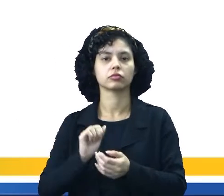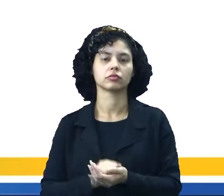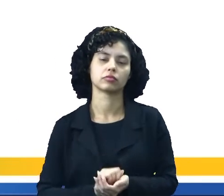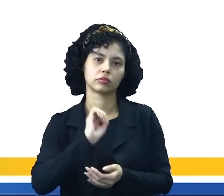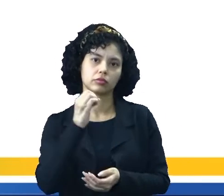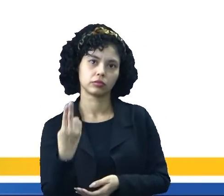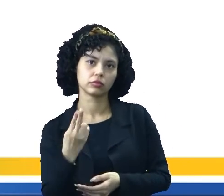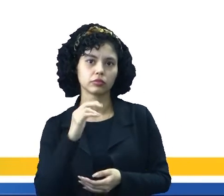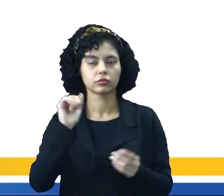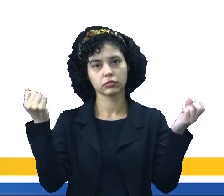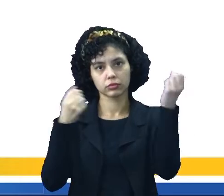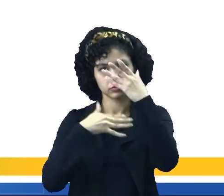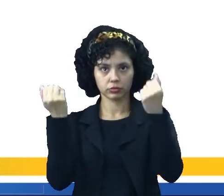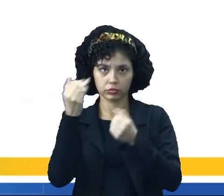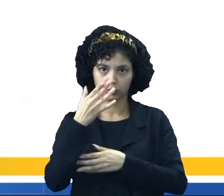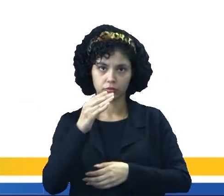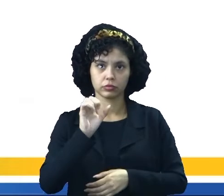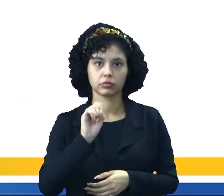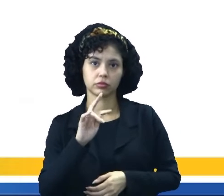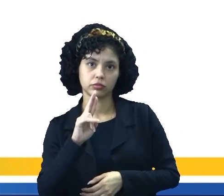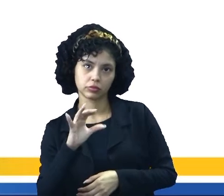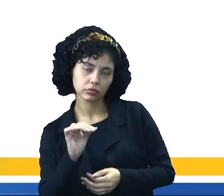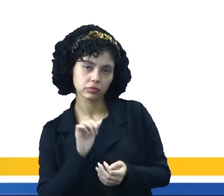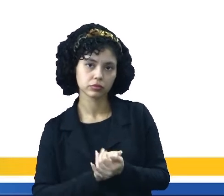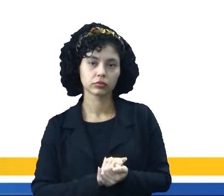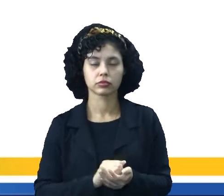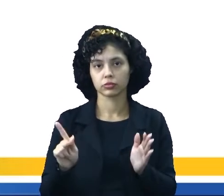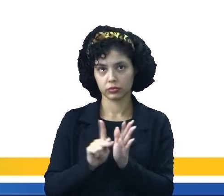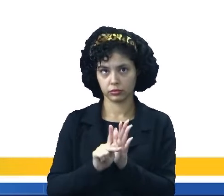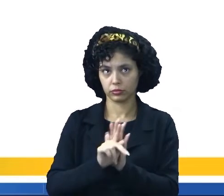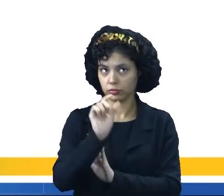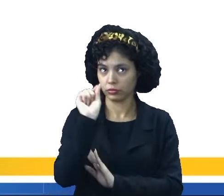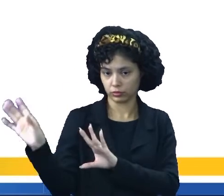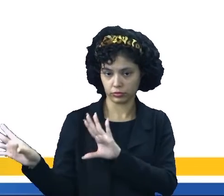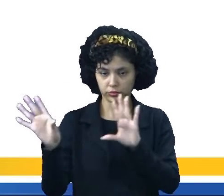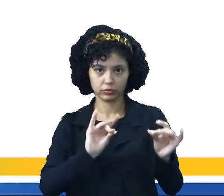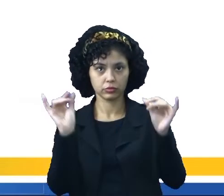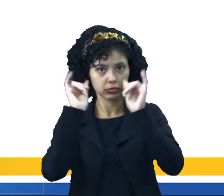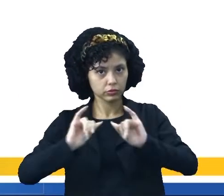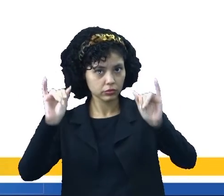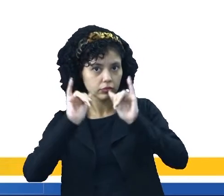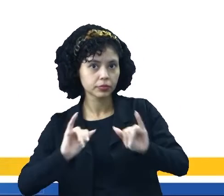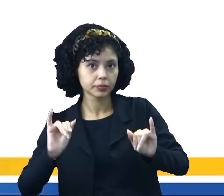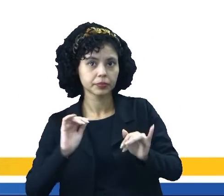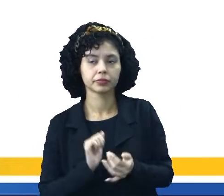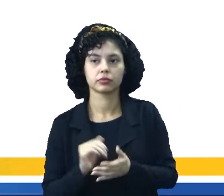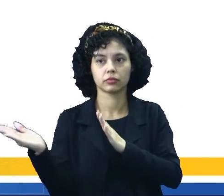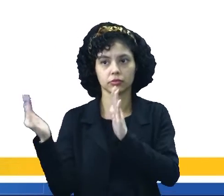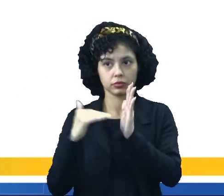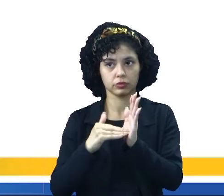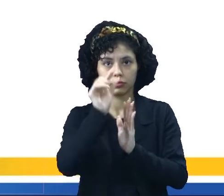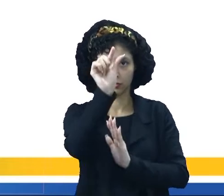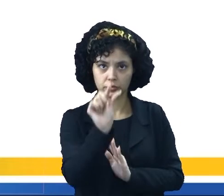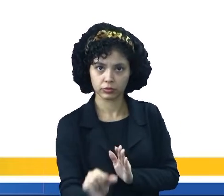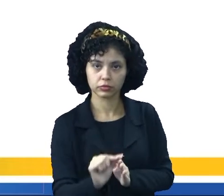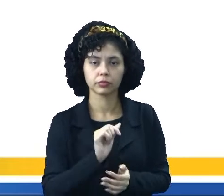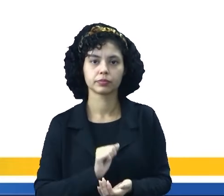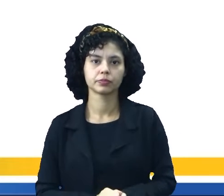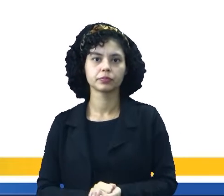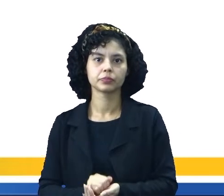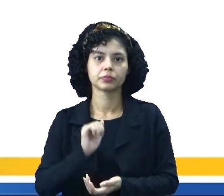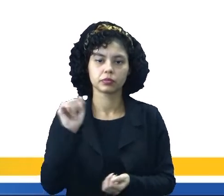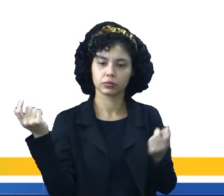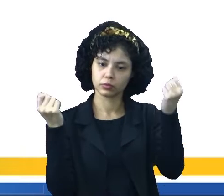ou neurônio sensitivo são atos aí do tipo que levam informação até a medula espinhal, e o